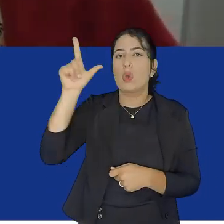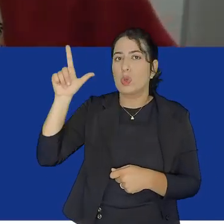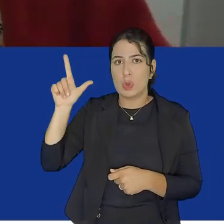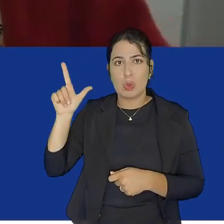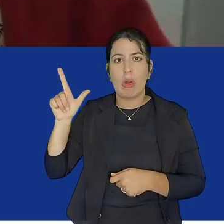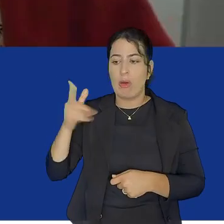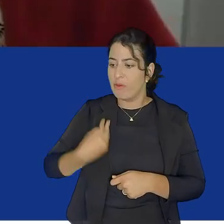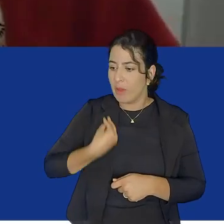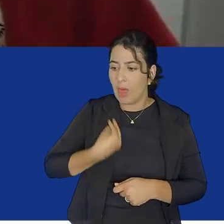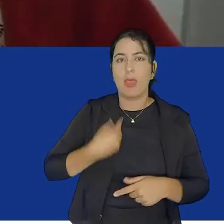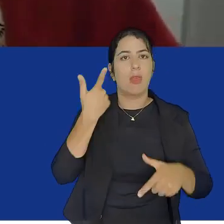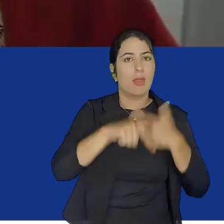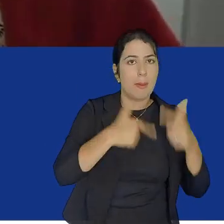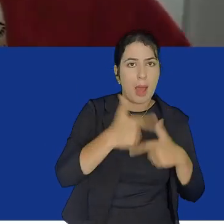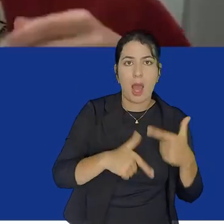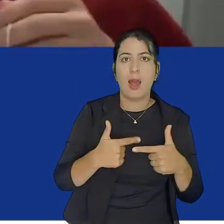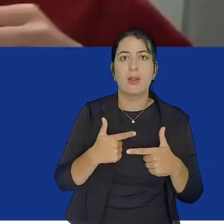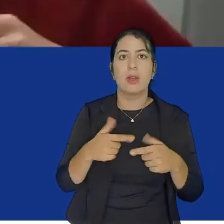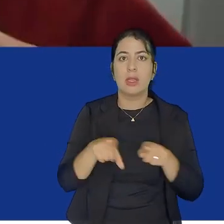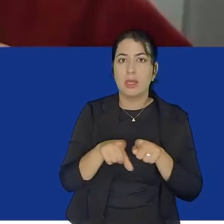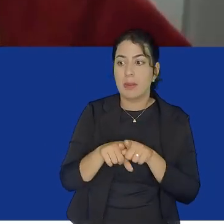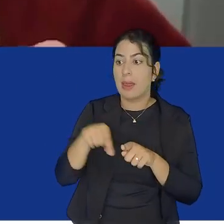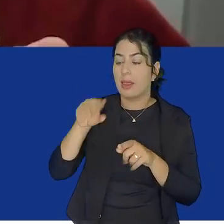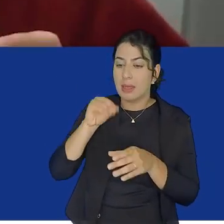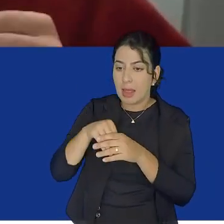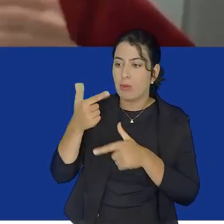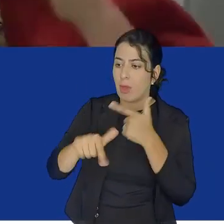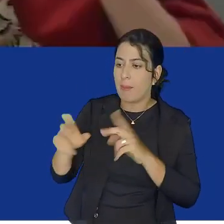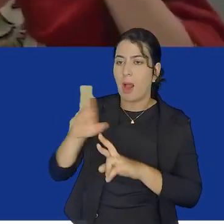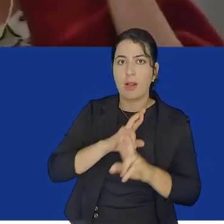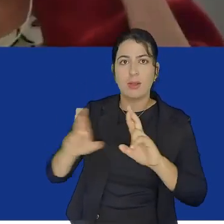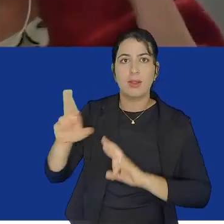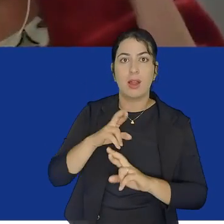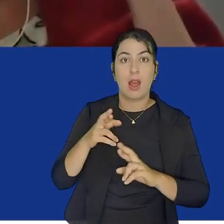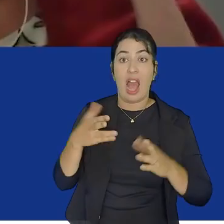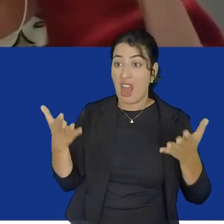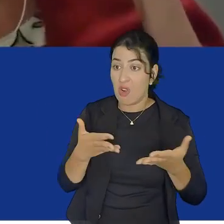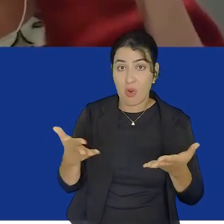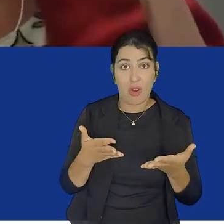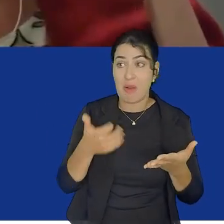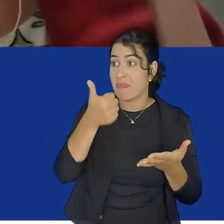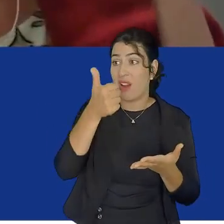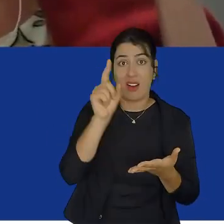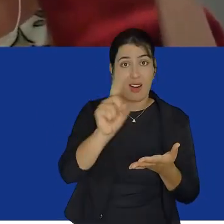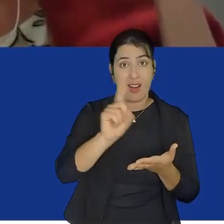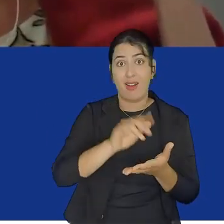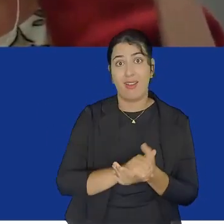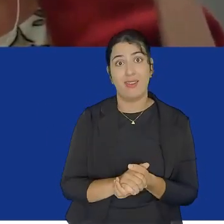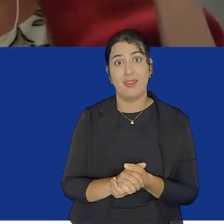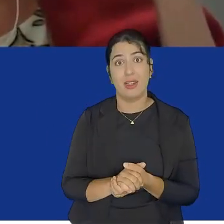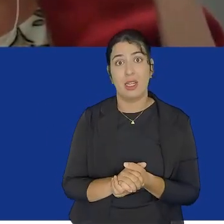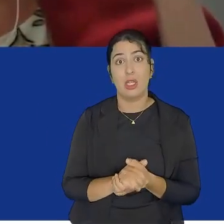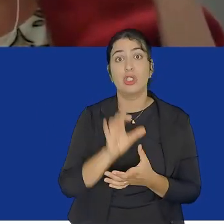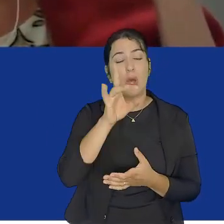vida e de trabalho, e de convivência no trabalho. Essa não está funcionando. Vamos pegar só os dados do